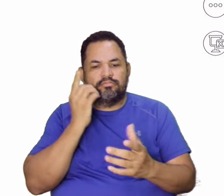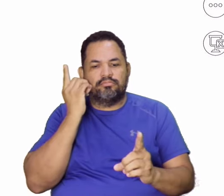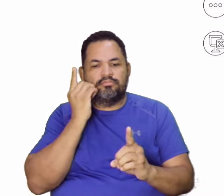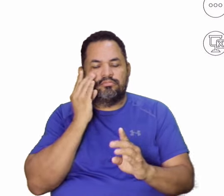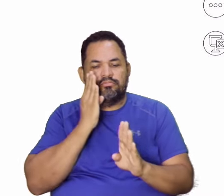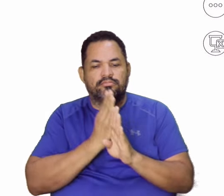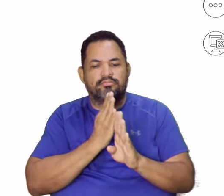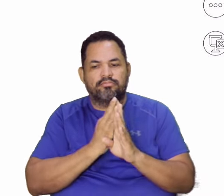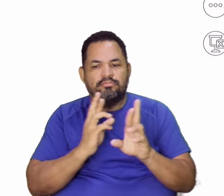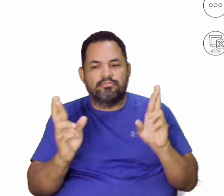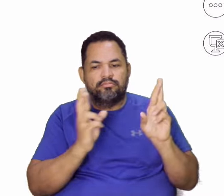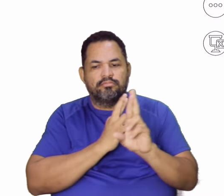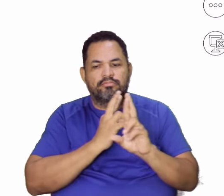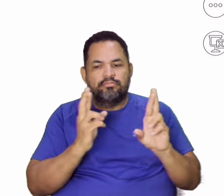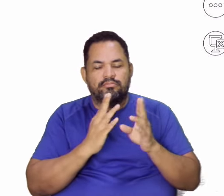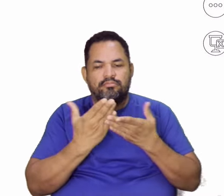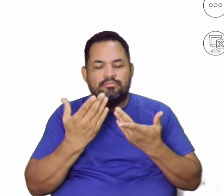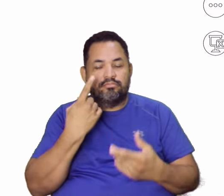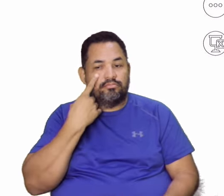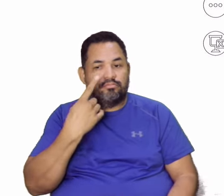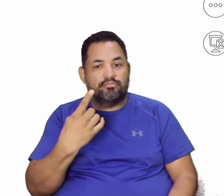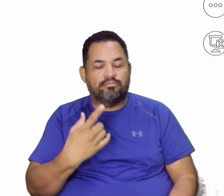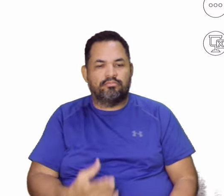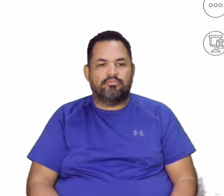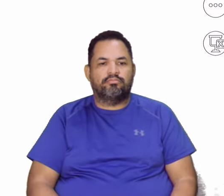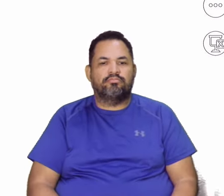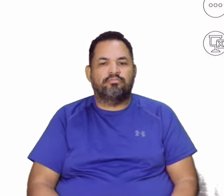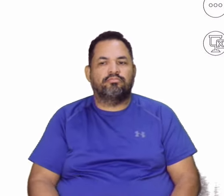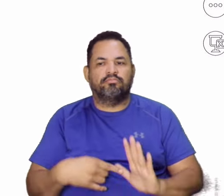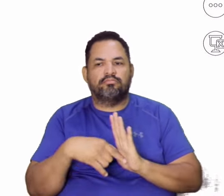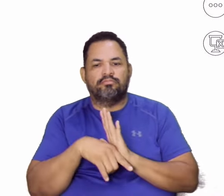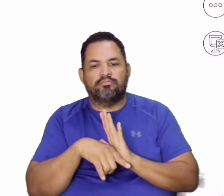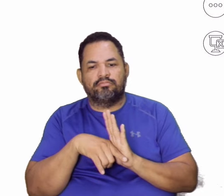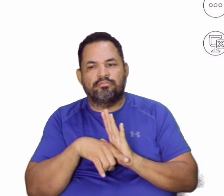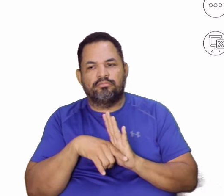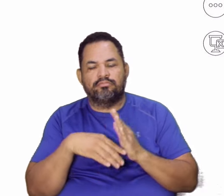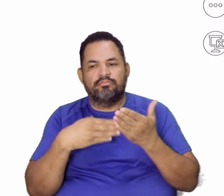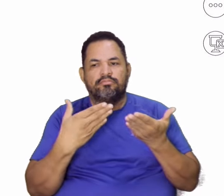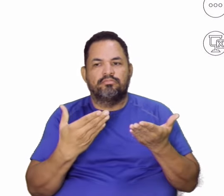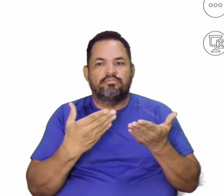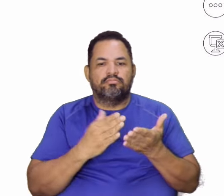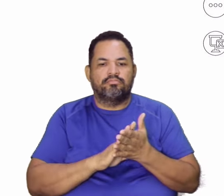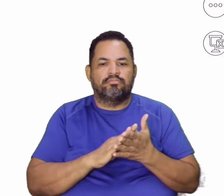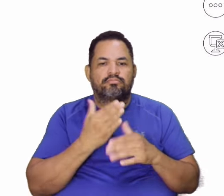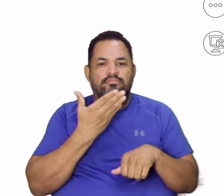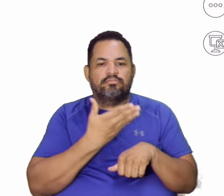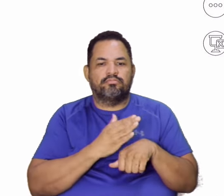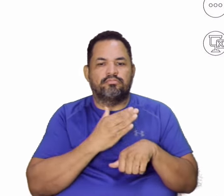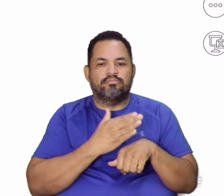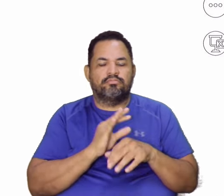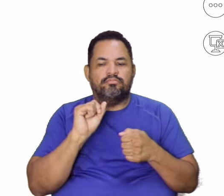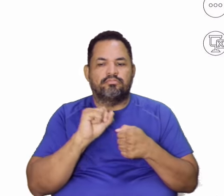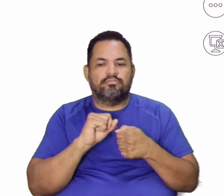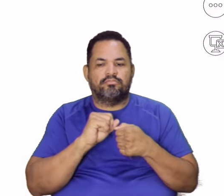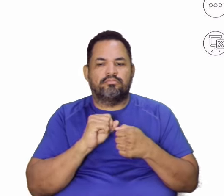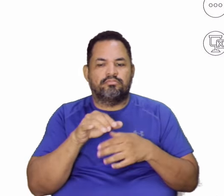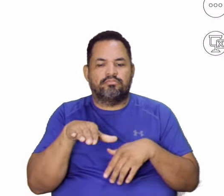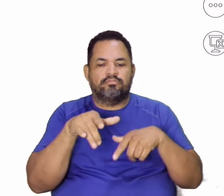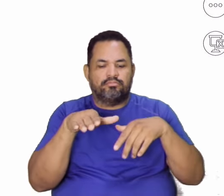nessa relação Então você vai observar aí vai analisar eh essas práticas que são realizadas em